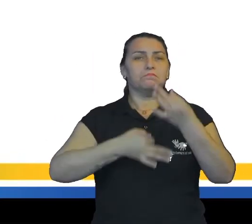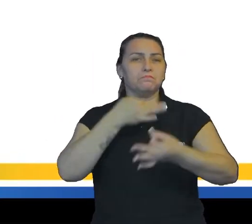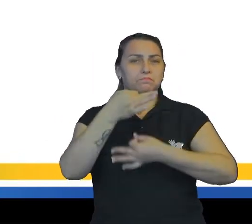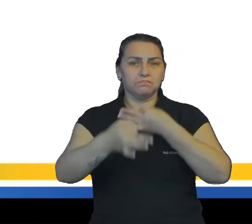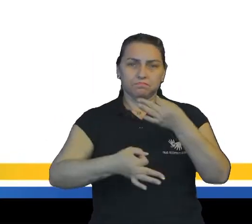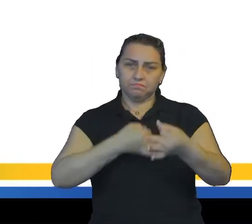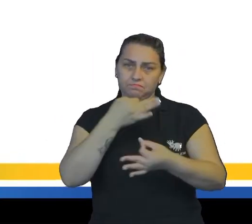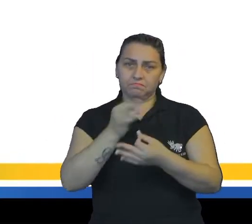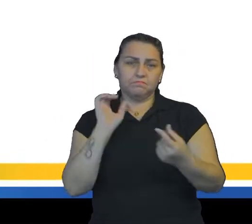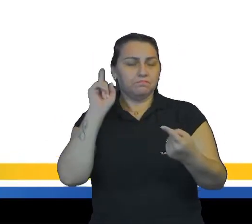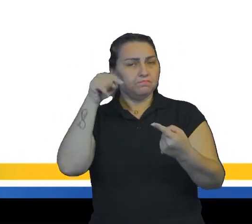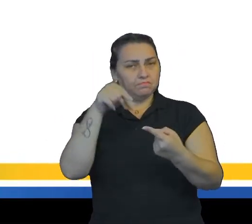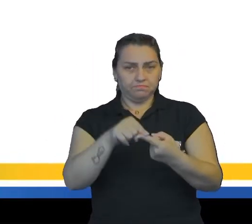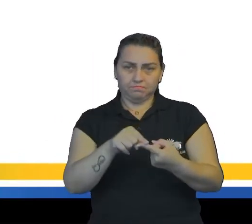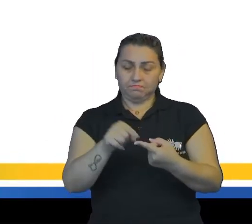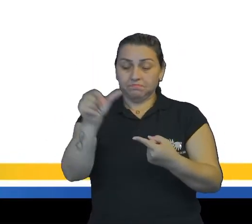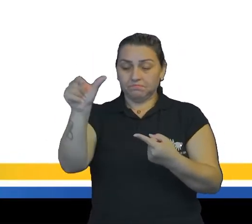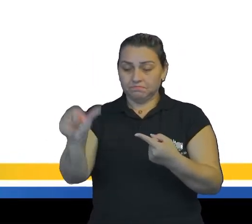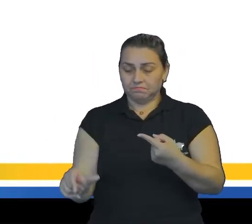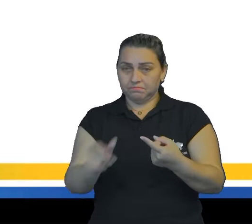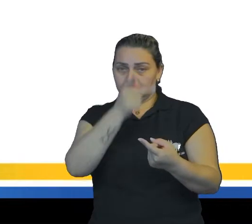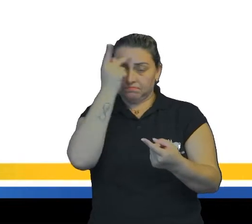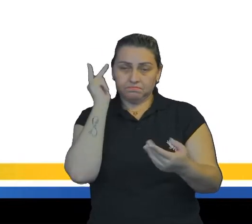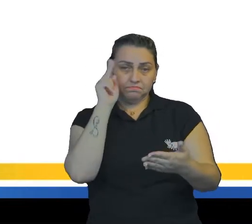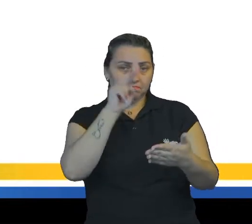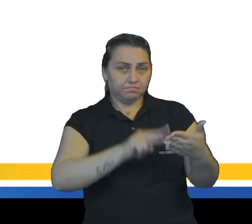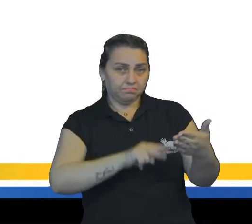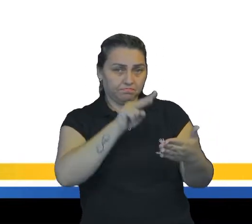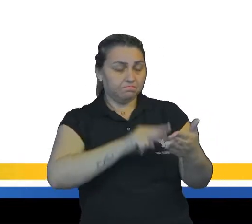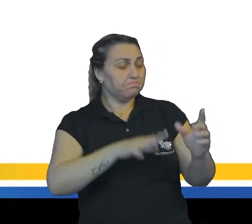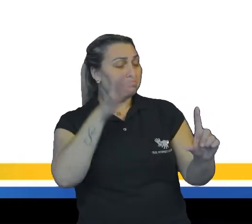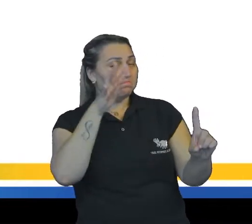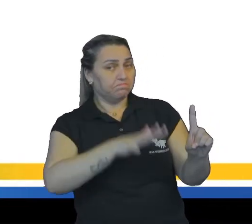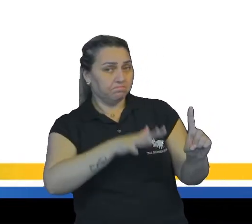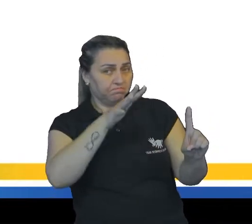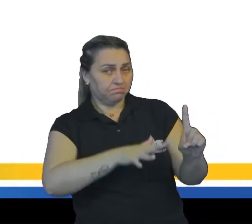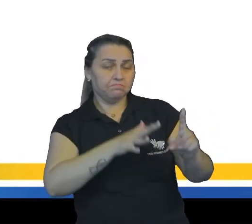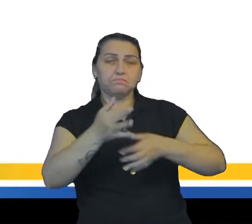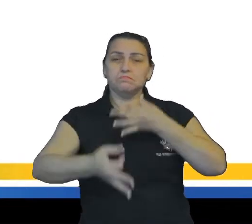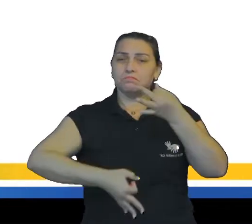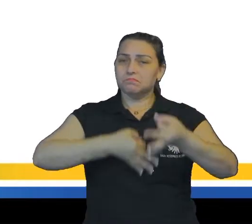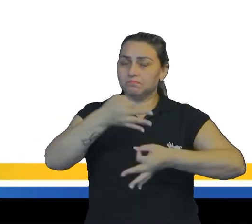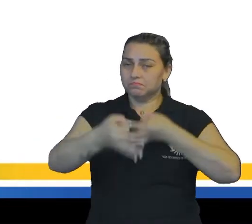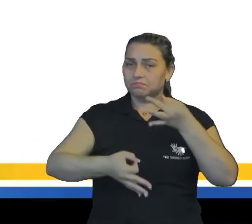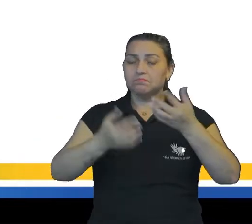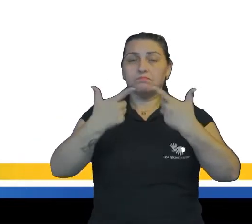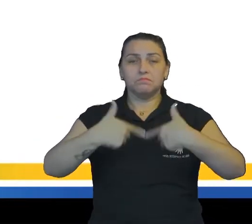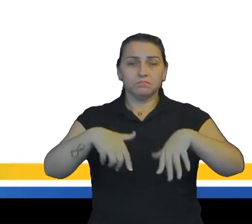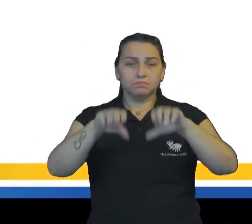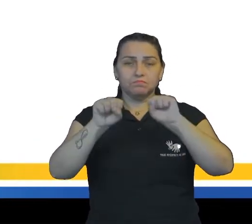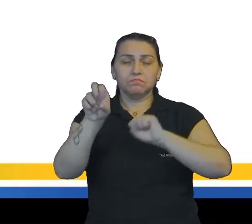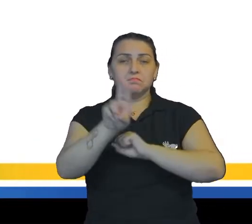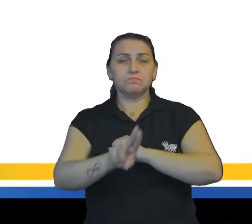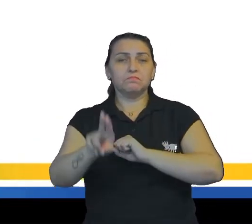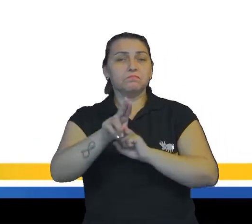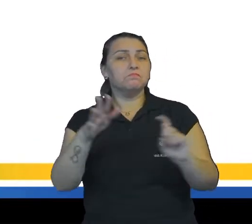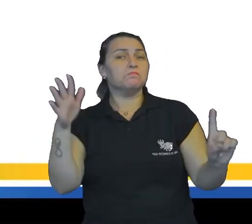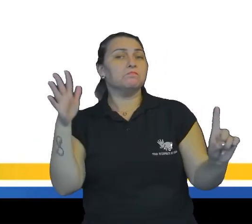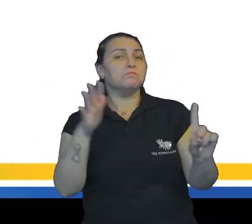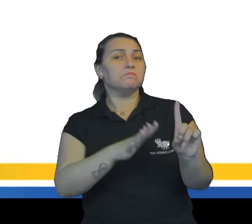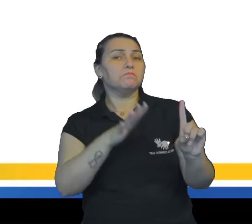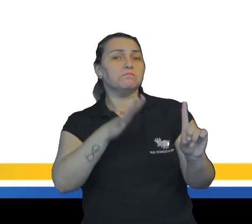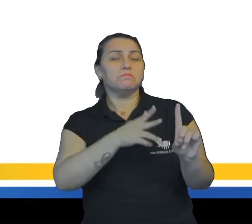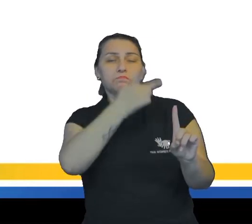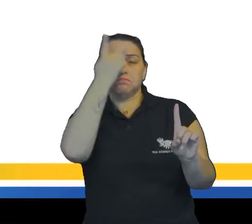vista e que tem por objetivo convencer o leitor sobre algo. A argumentação é um recurso linguístico usado para